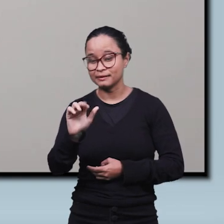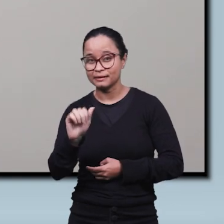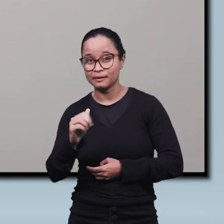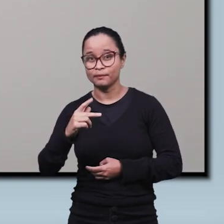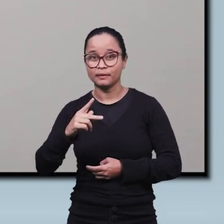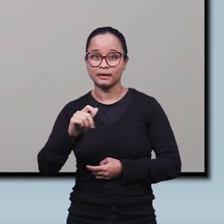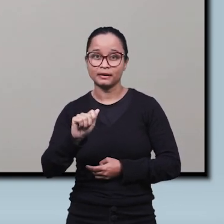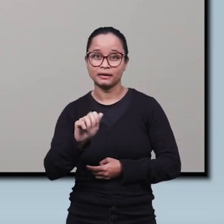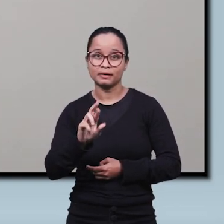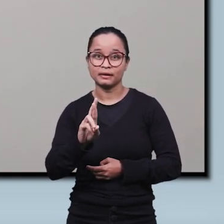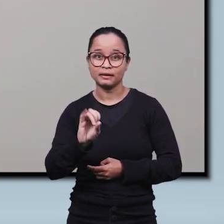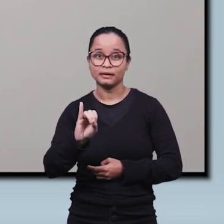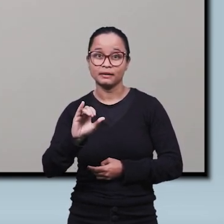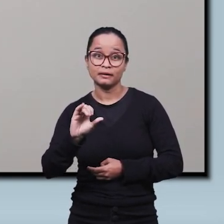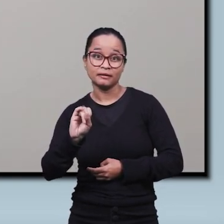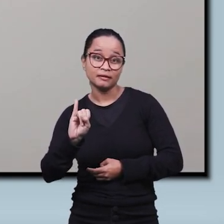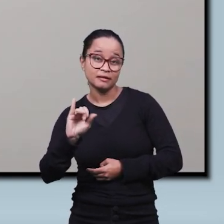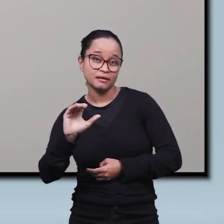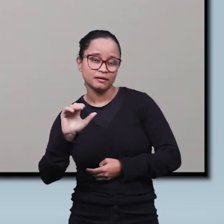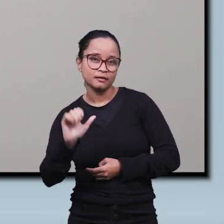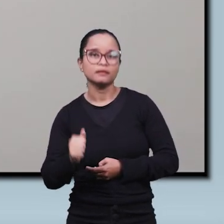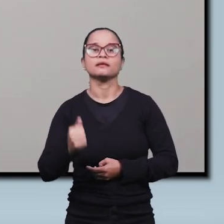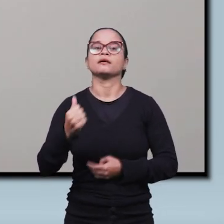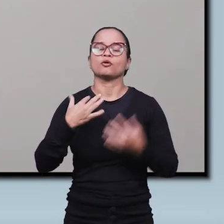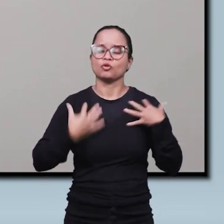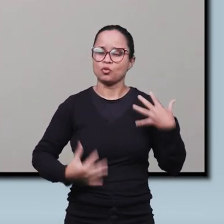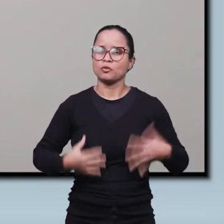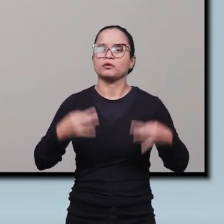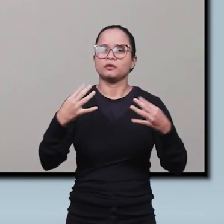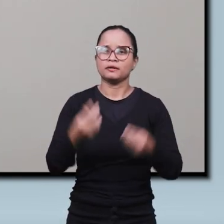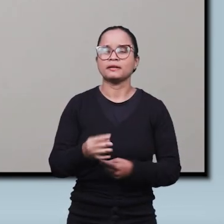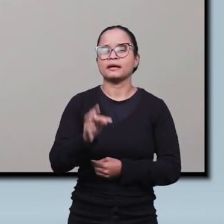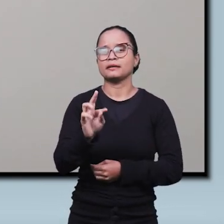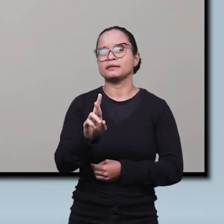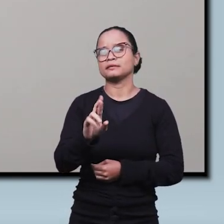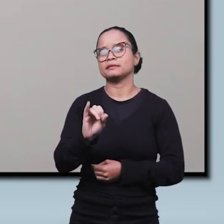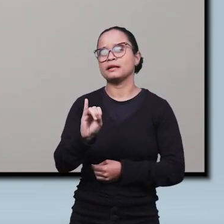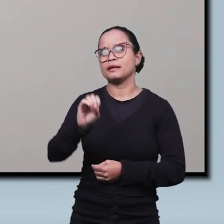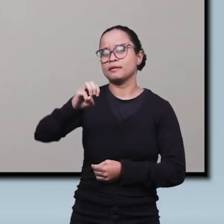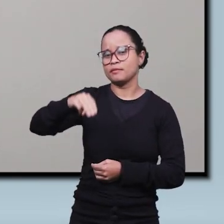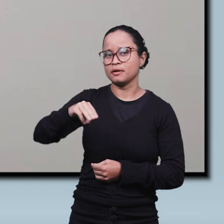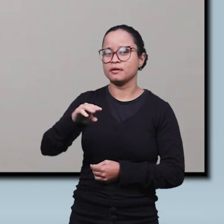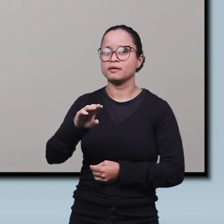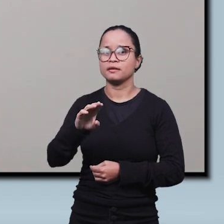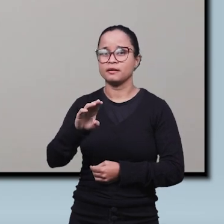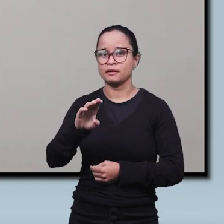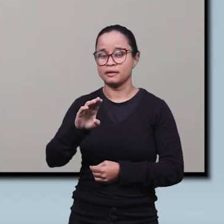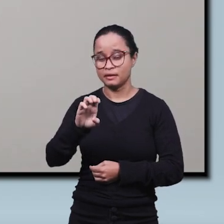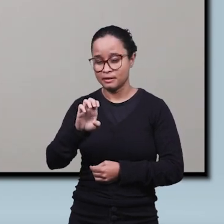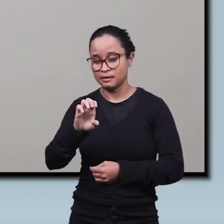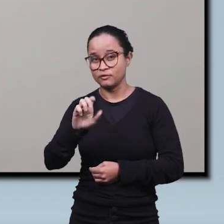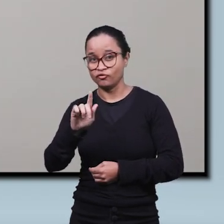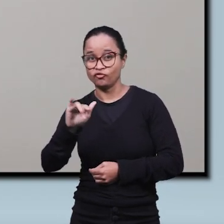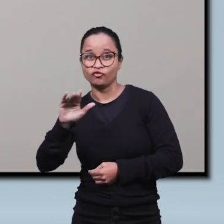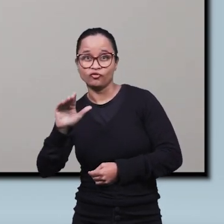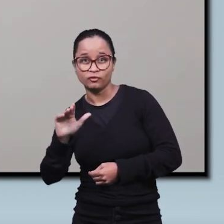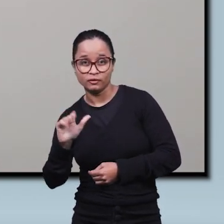quando temos um maior comprometimento, triplegia ou triparesia, né?